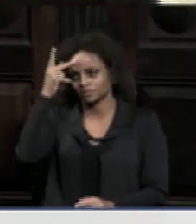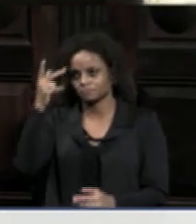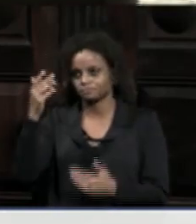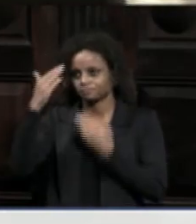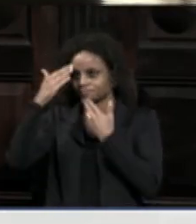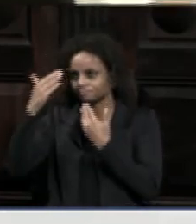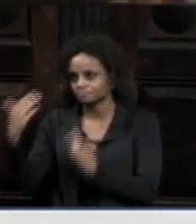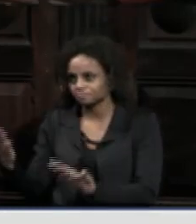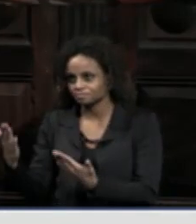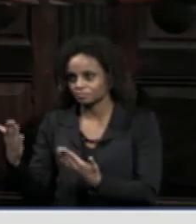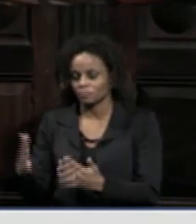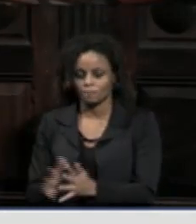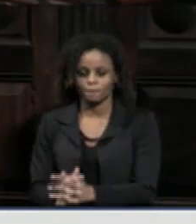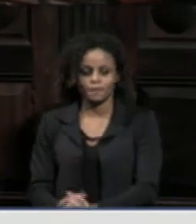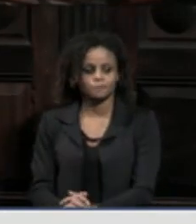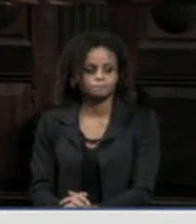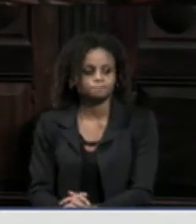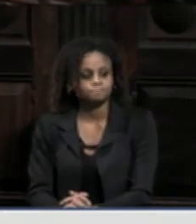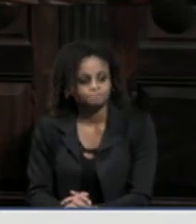deputado Valdec Carneiro.